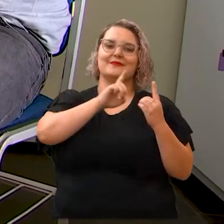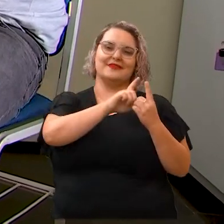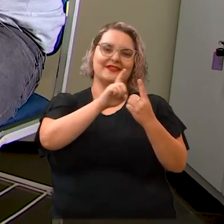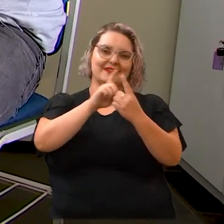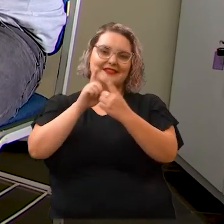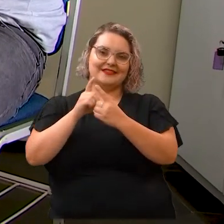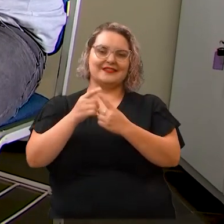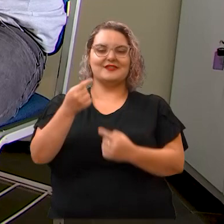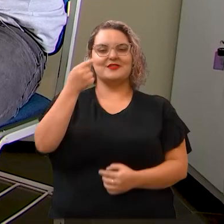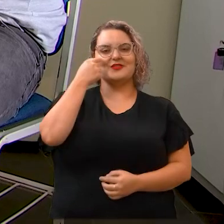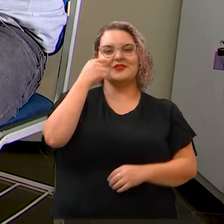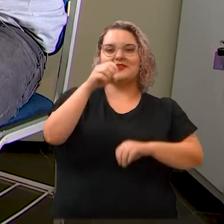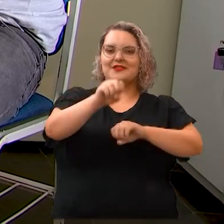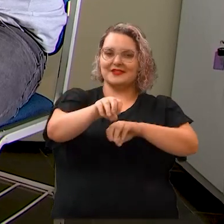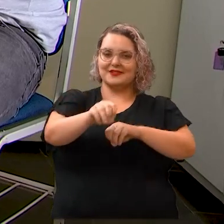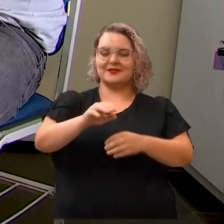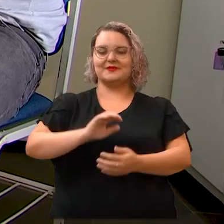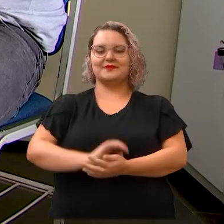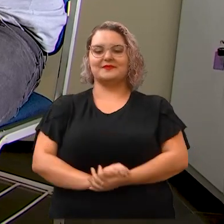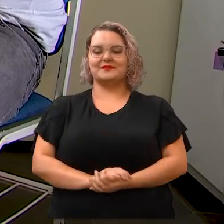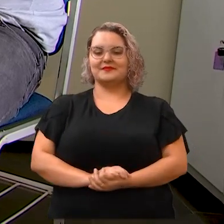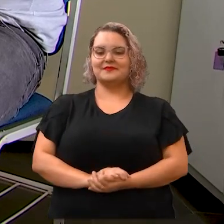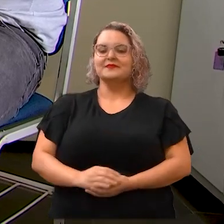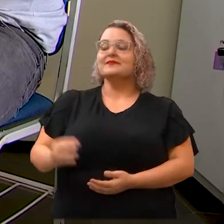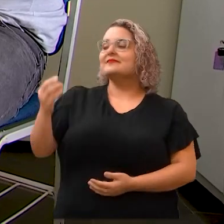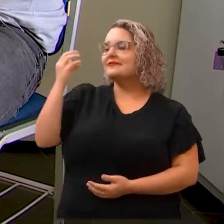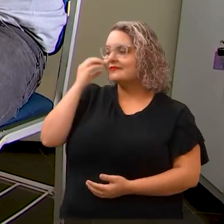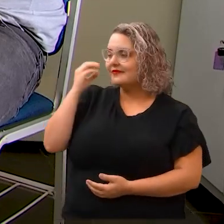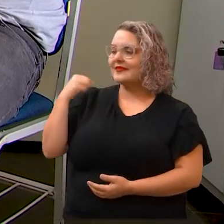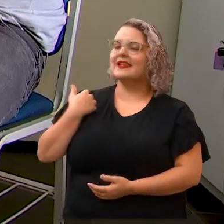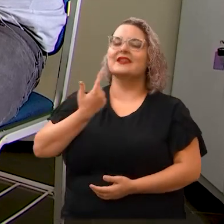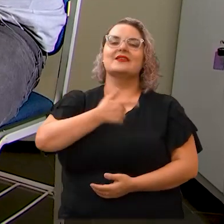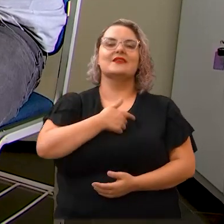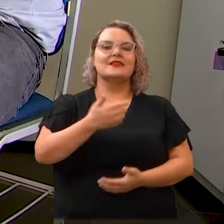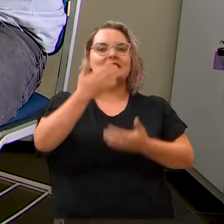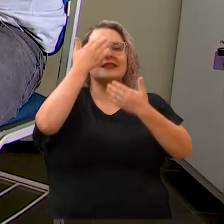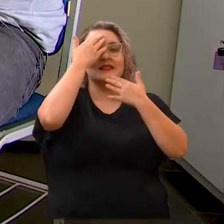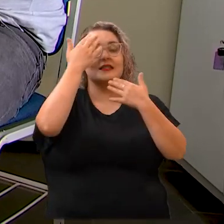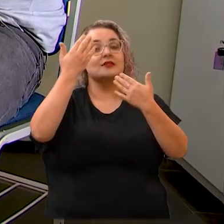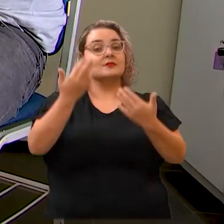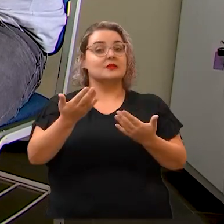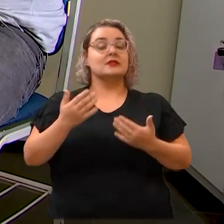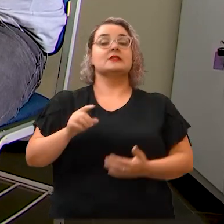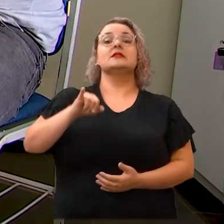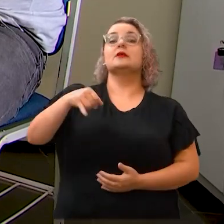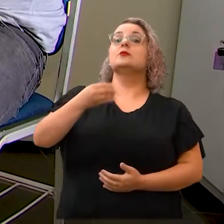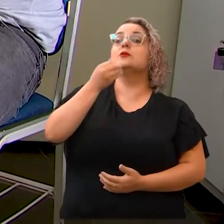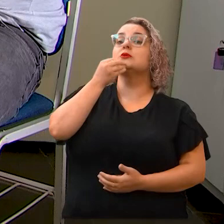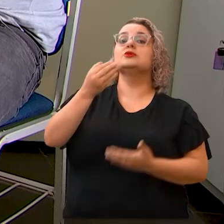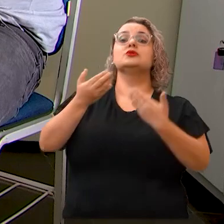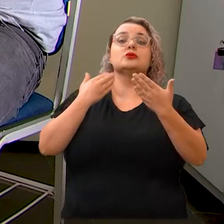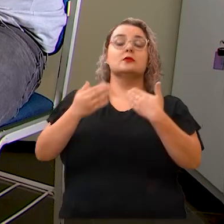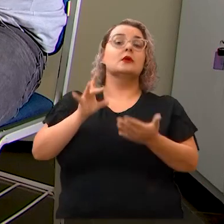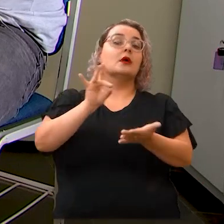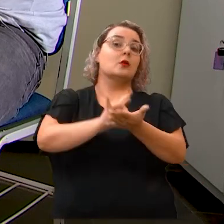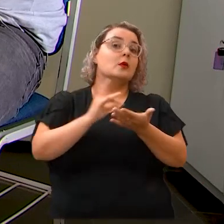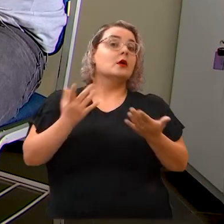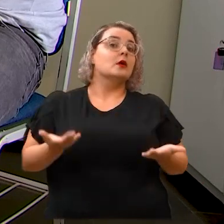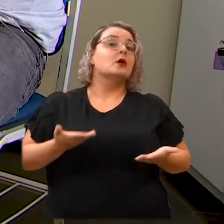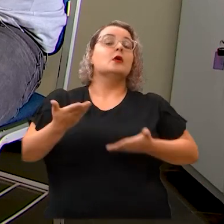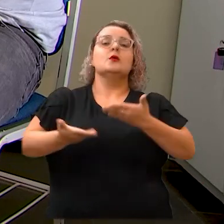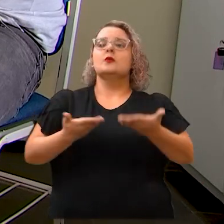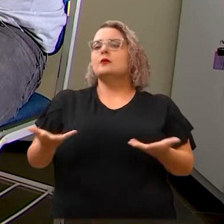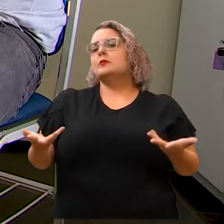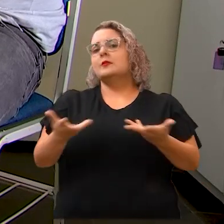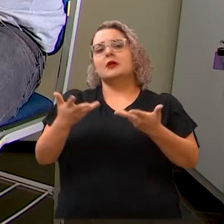o quadro de olho na educação André é nós que agradecemos essa oportunidade de falar realmente é um serviço